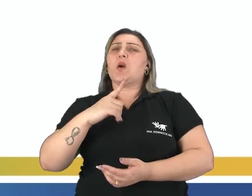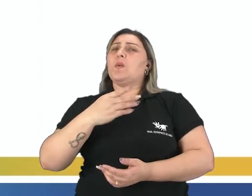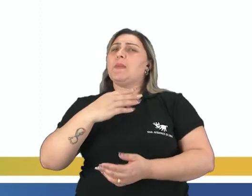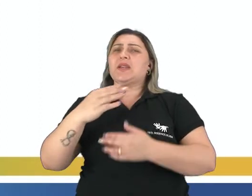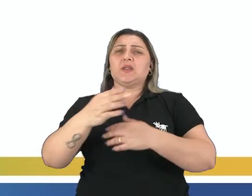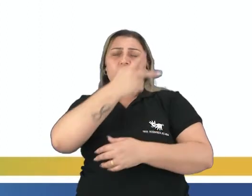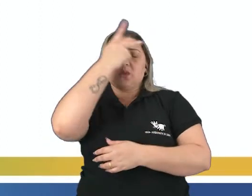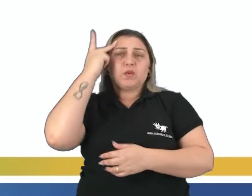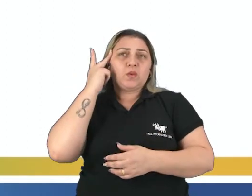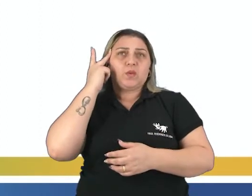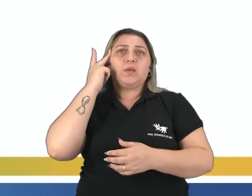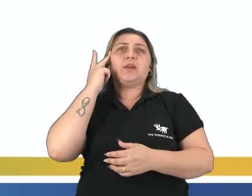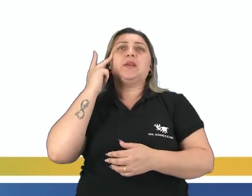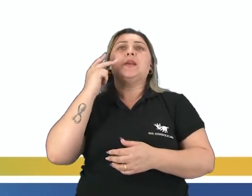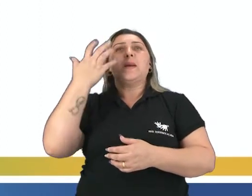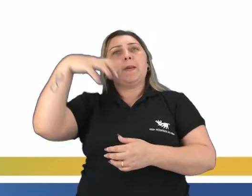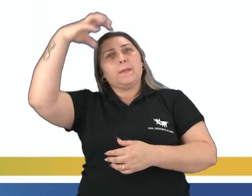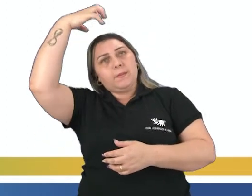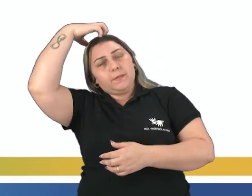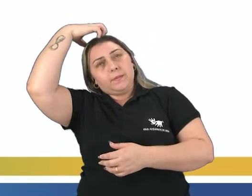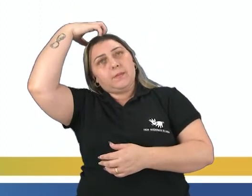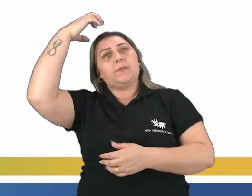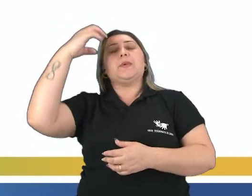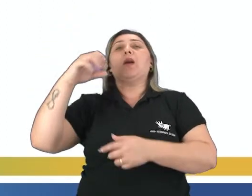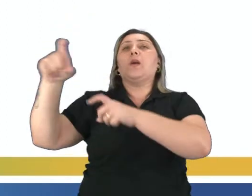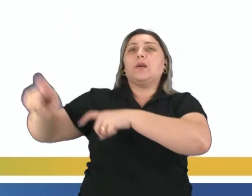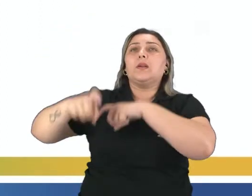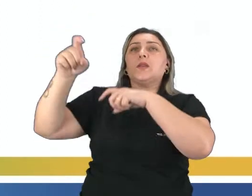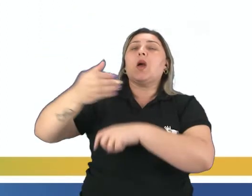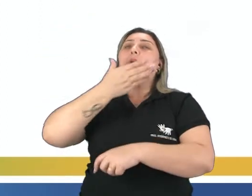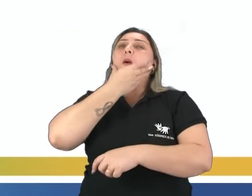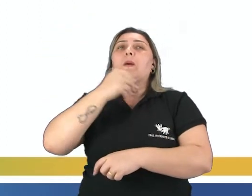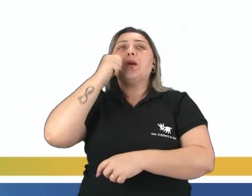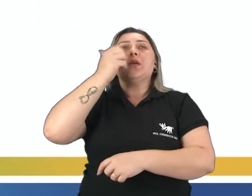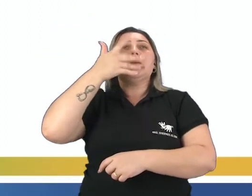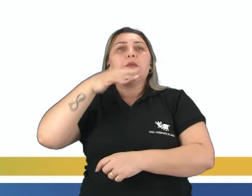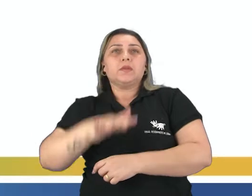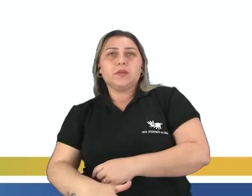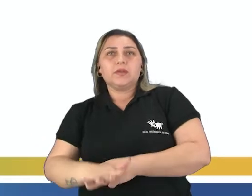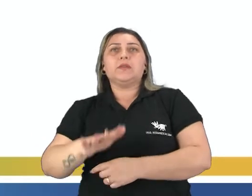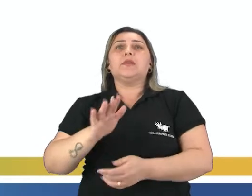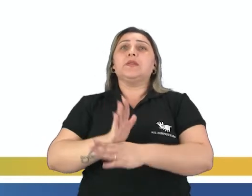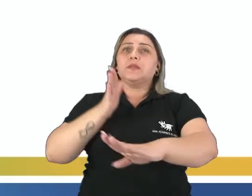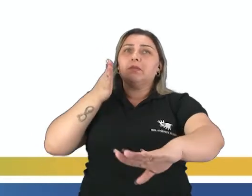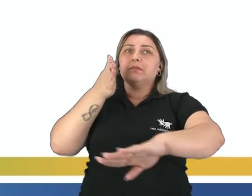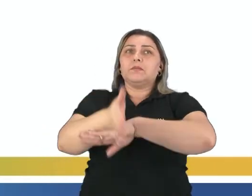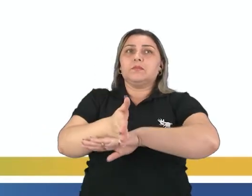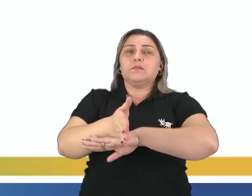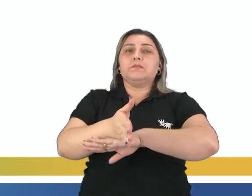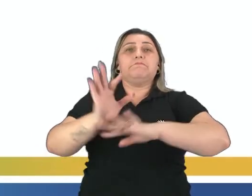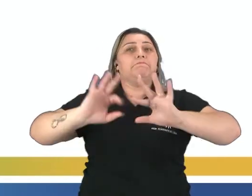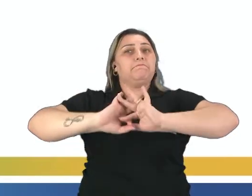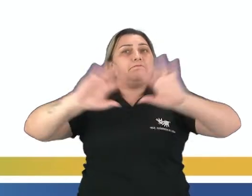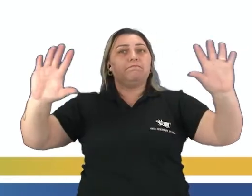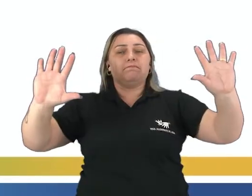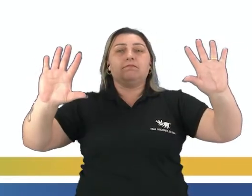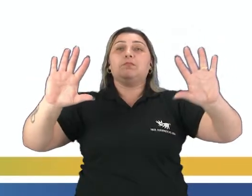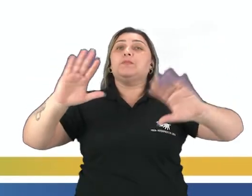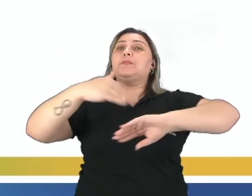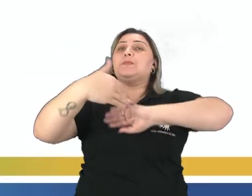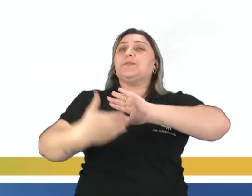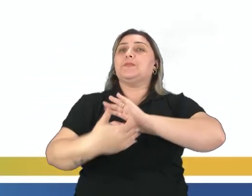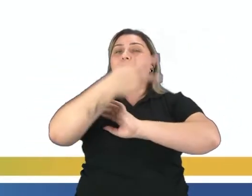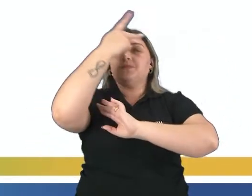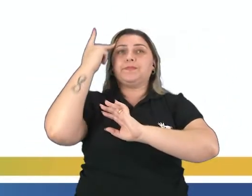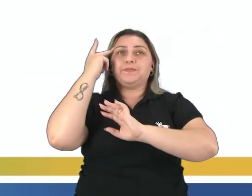tipos de pessoas, príncipes, camponeses, homens, mulheres, crianças. A entrada ela era liberada para todas as